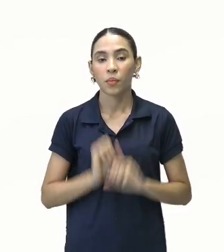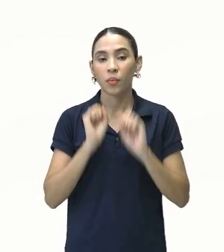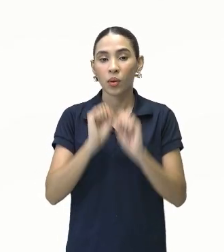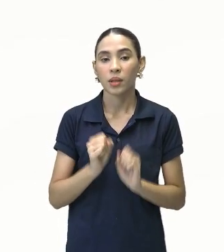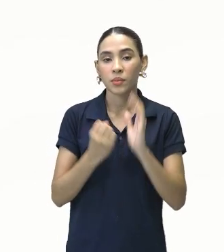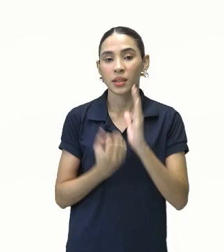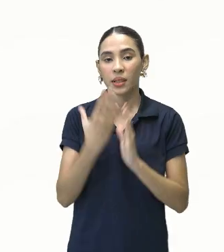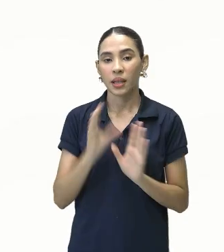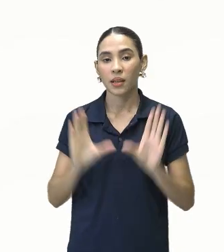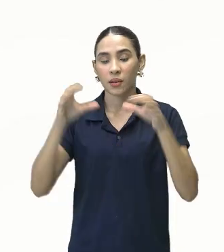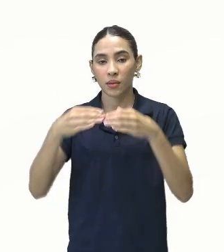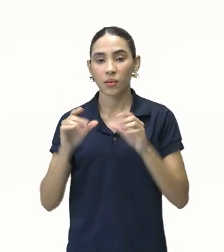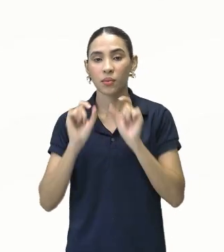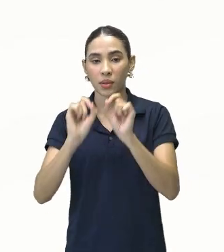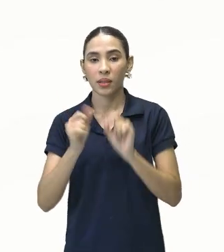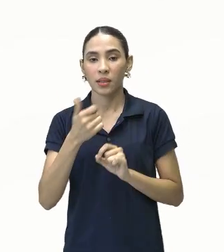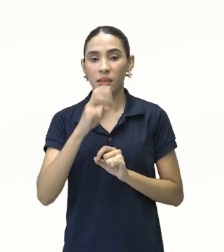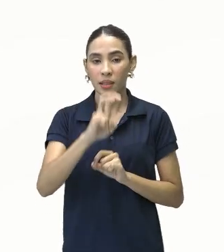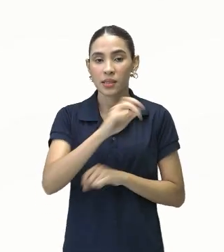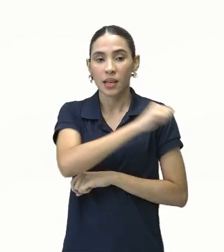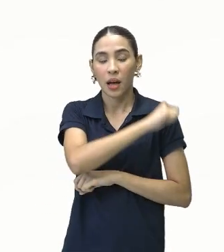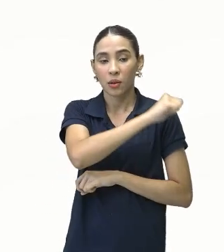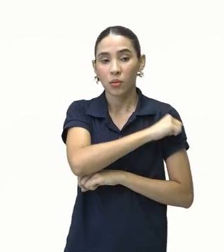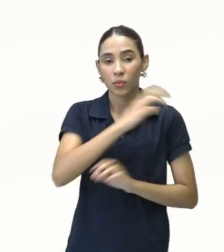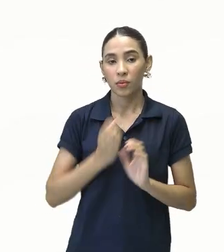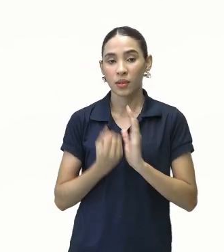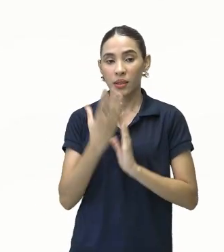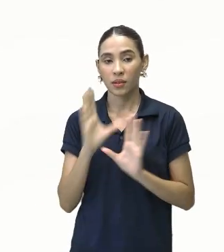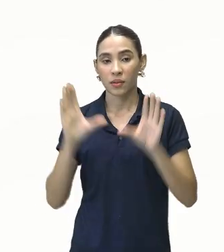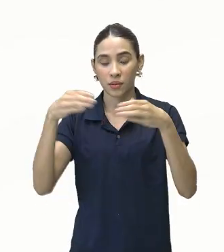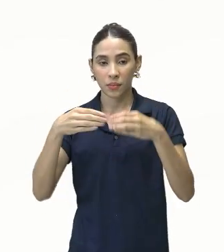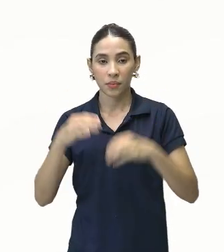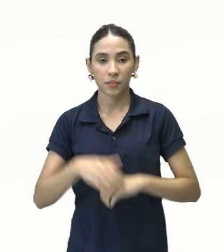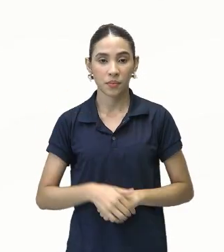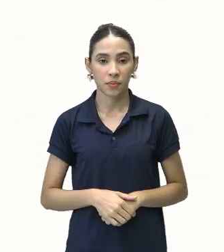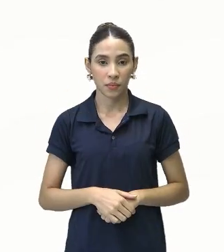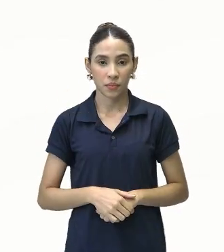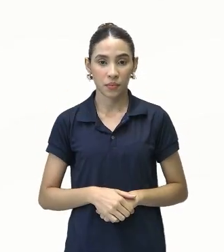podemos formar com 15 alunos de uma turma?